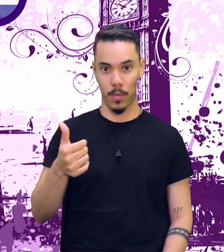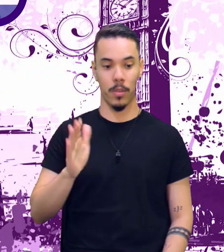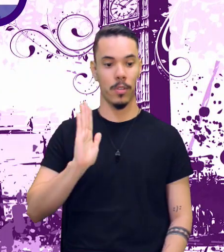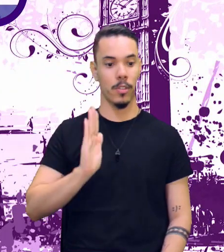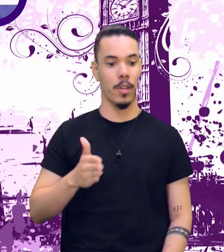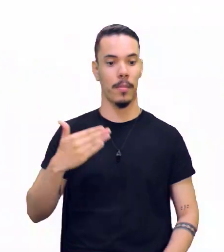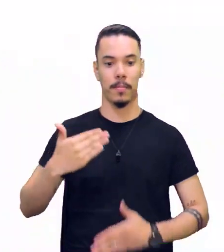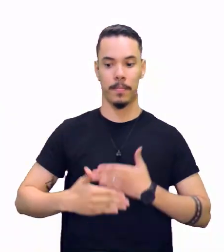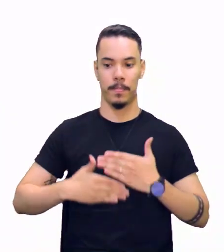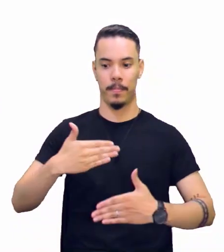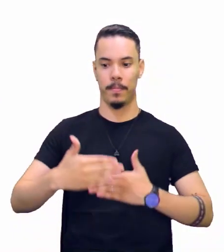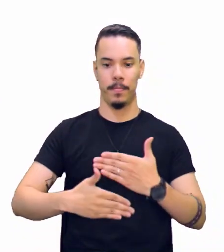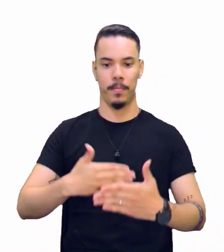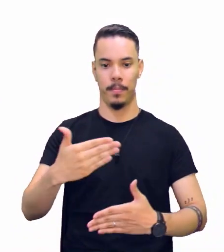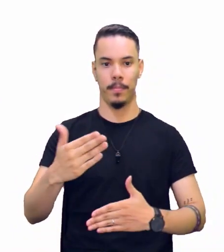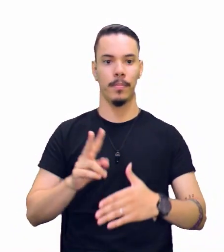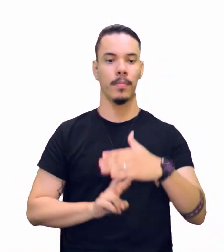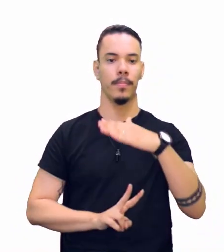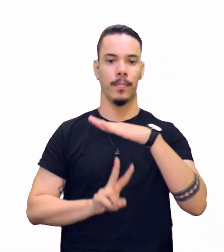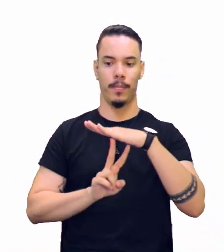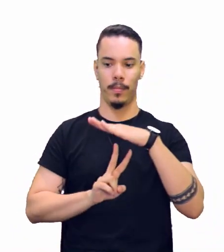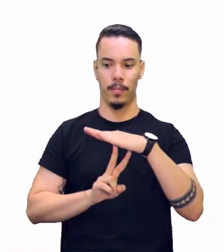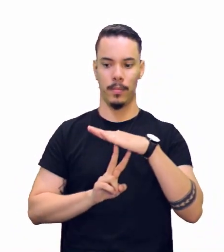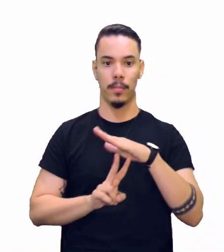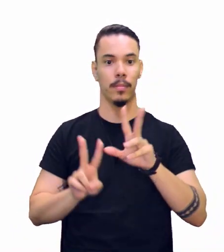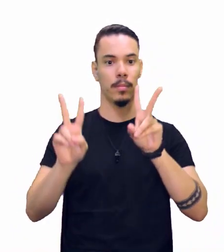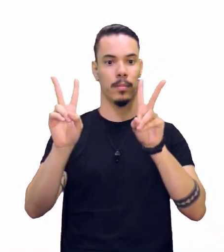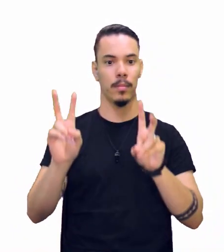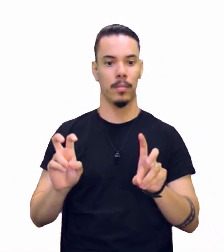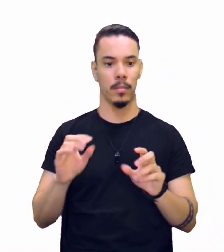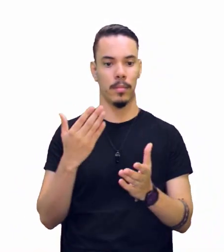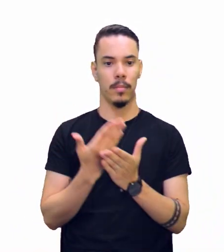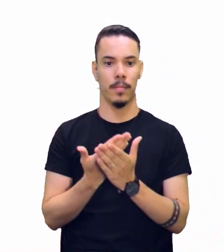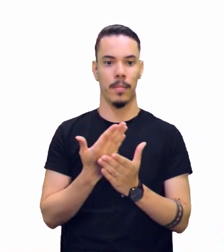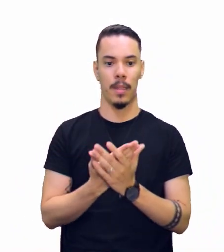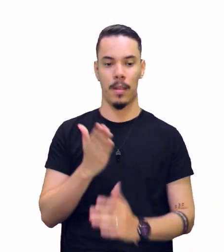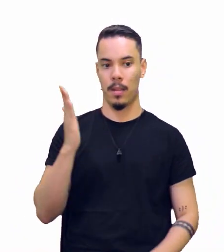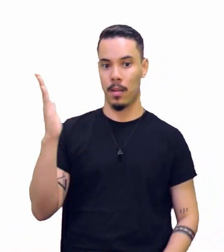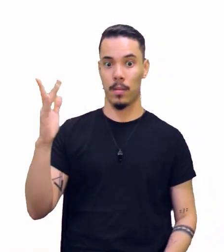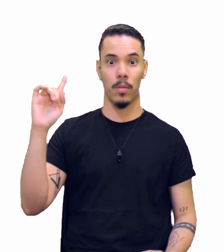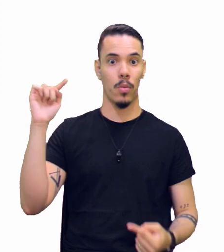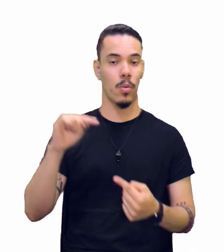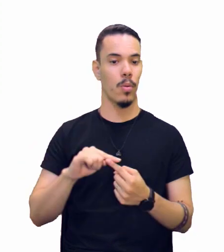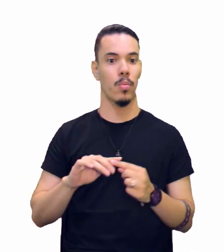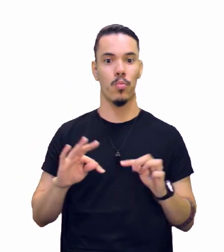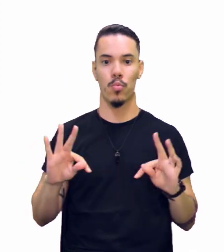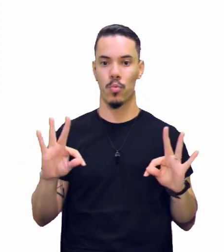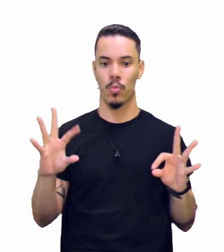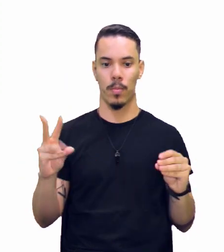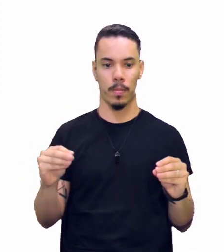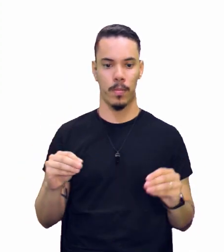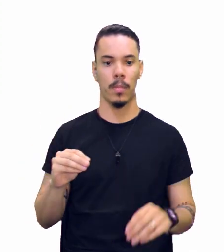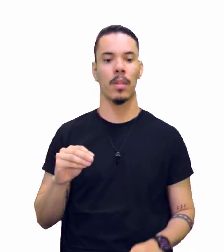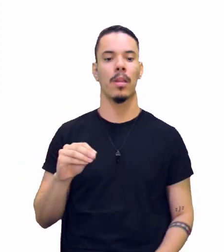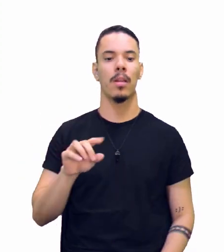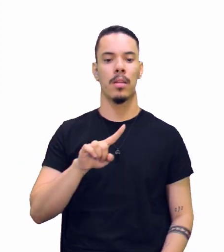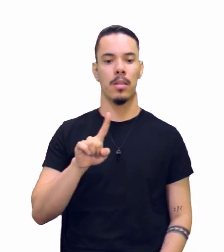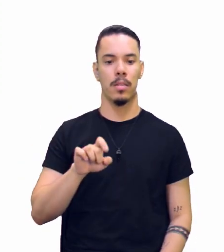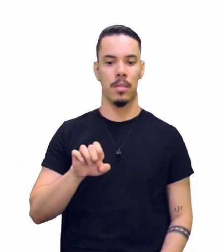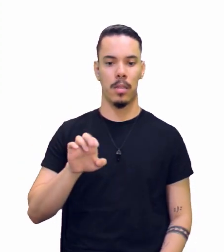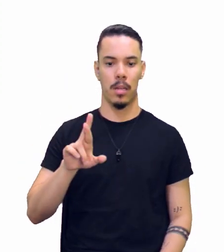na nossa segunda unidade. E o título da aula é esse aqui, que tem tudo a ver com a zero